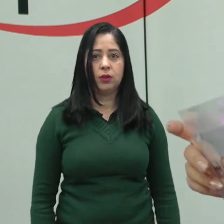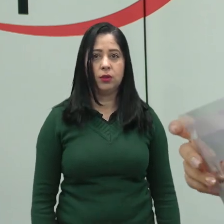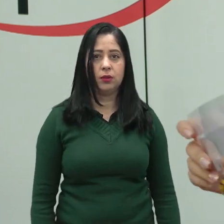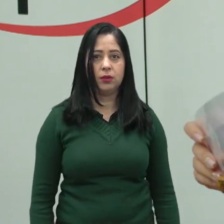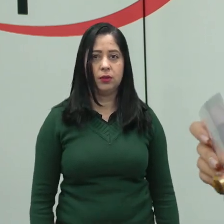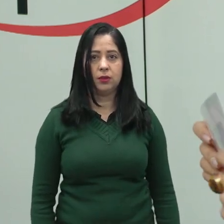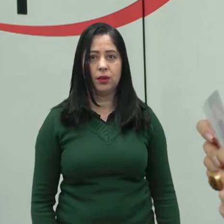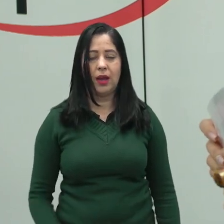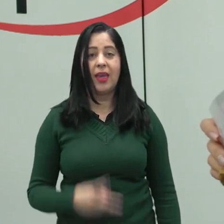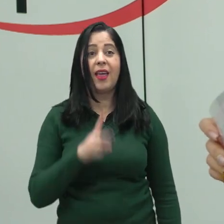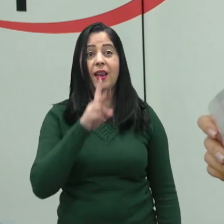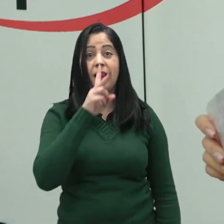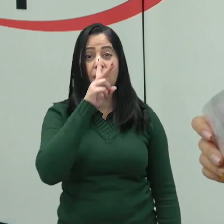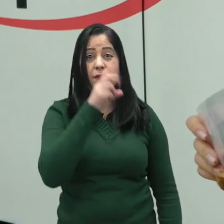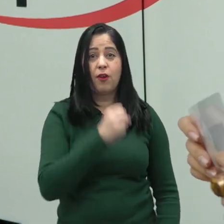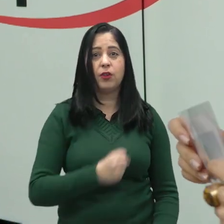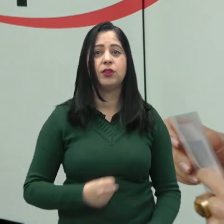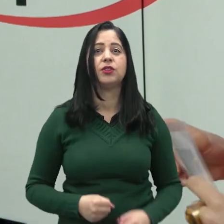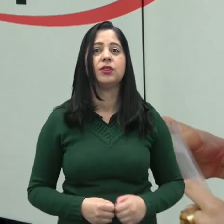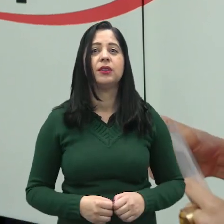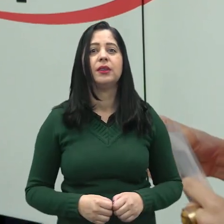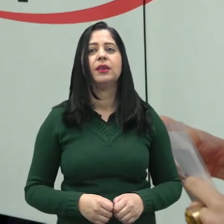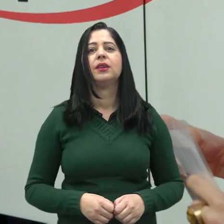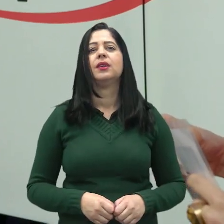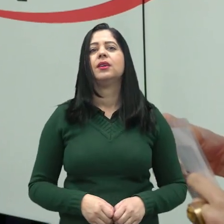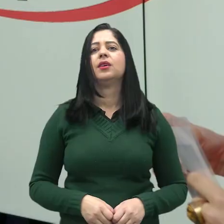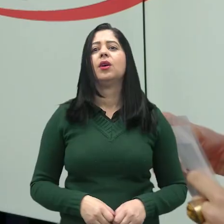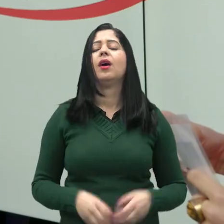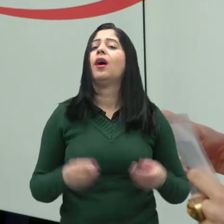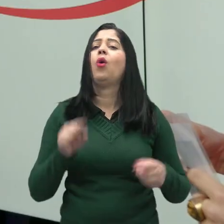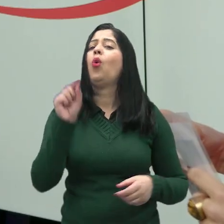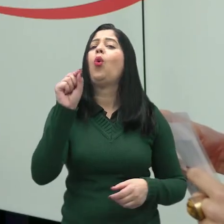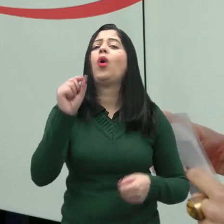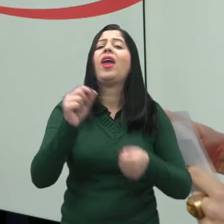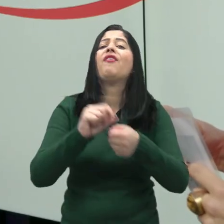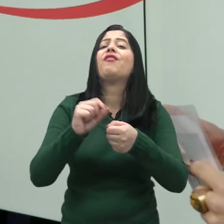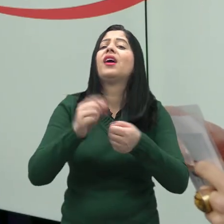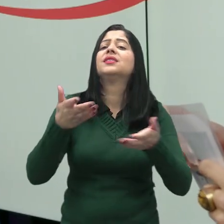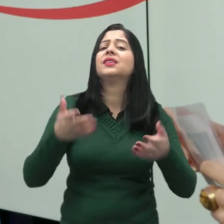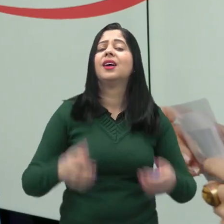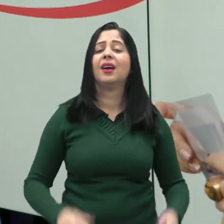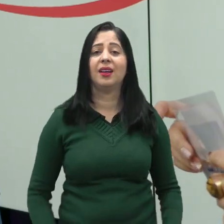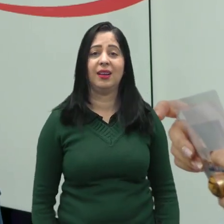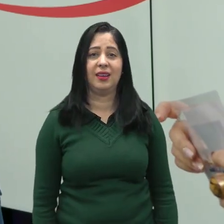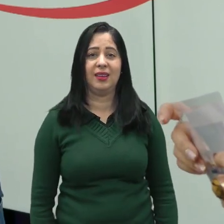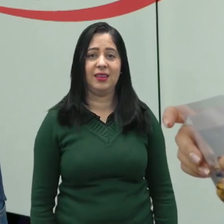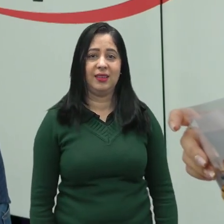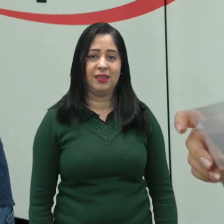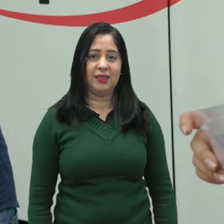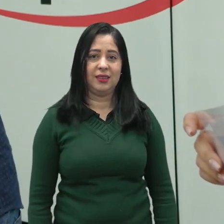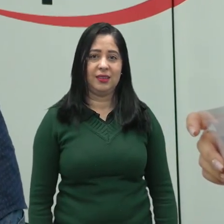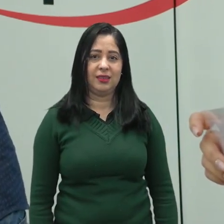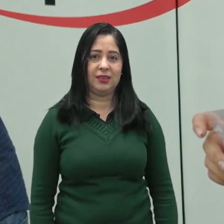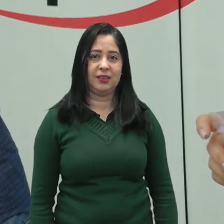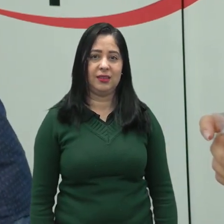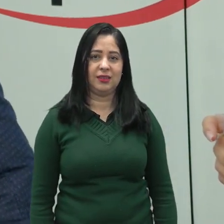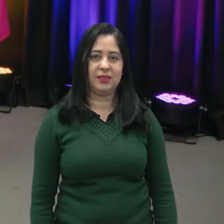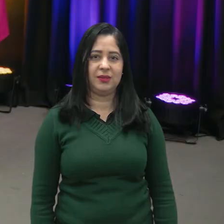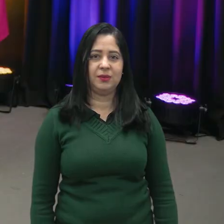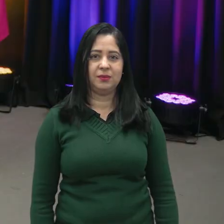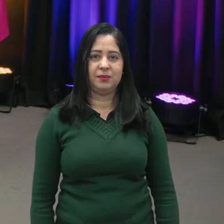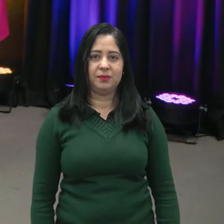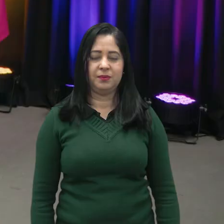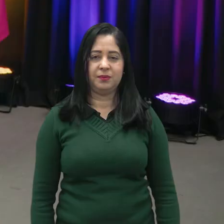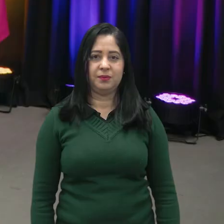Tá? Vou segurar as 2 pegadas, tá? Uma eu vou puxar para cima, outra para baixo. Tá. Mas antes disso, eu vou